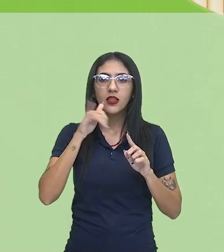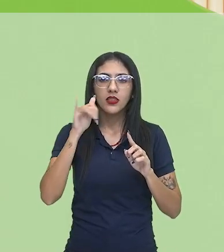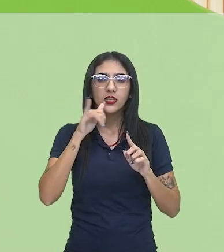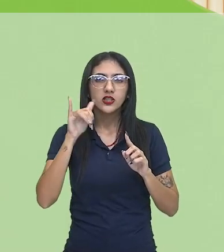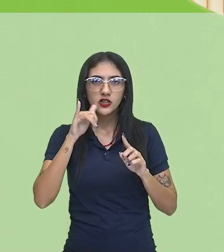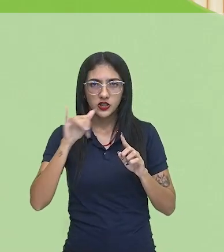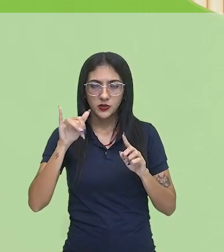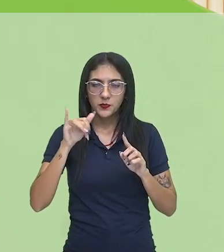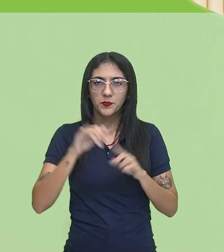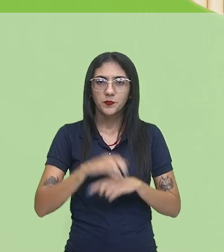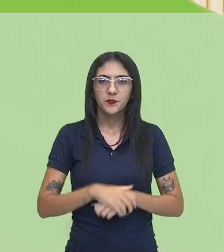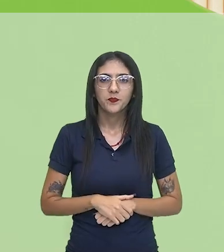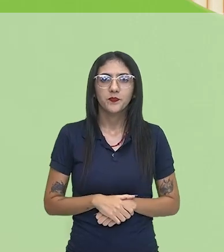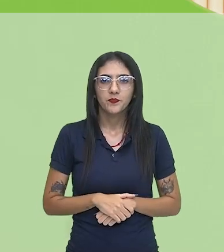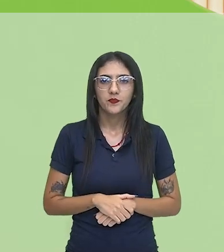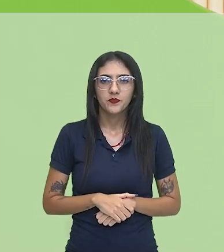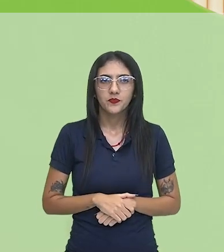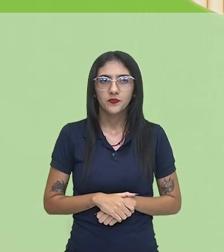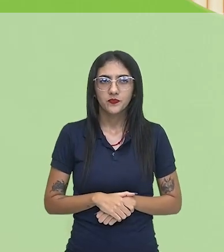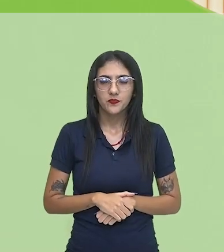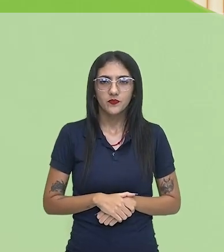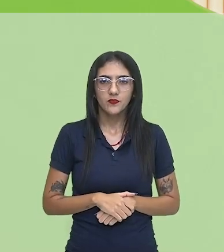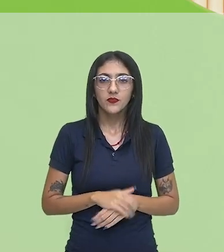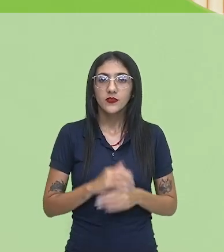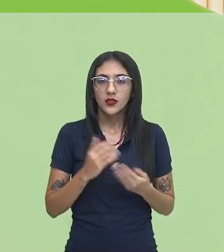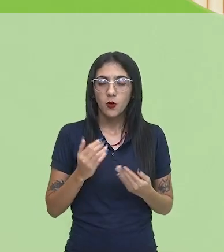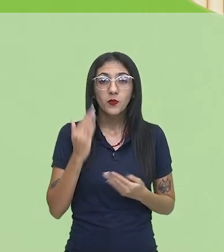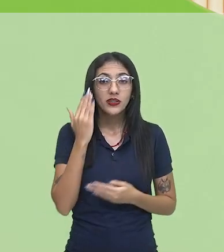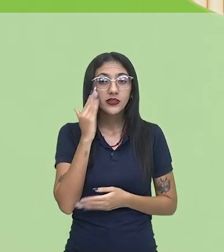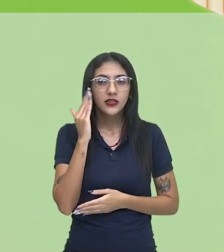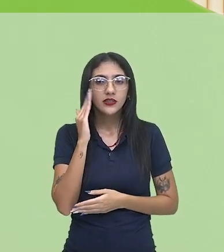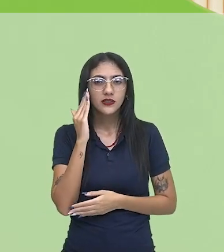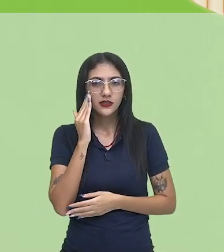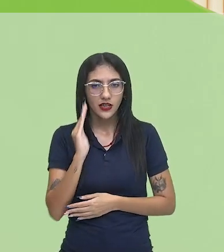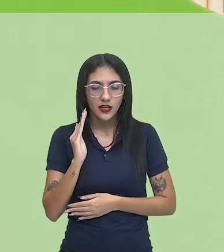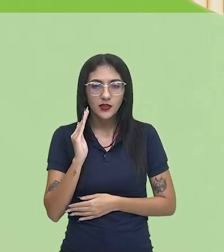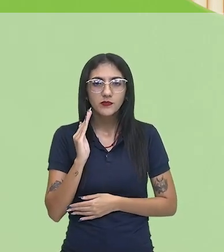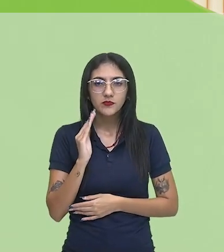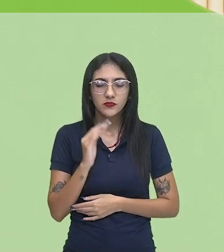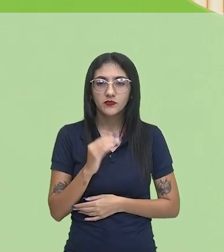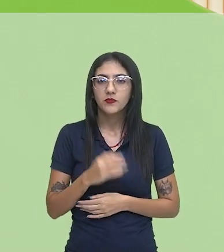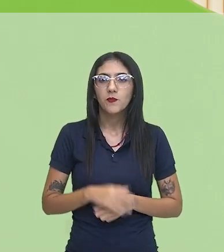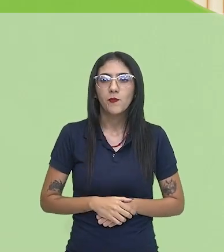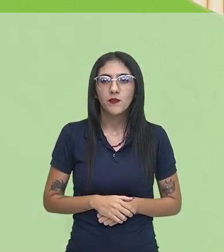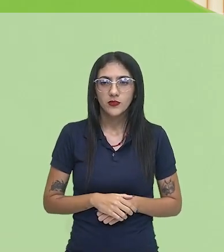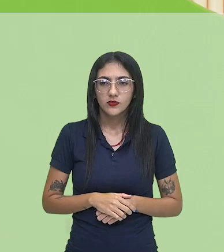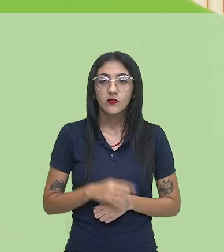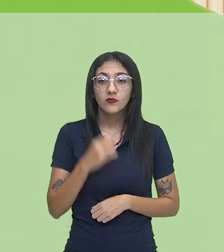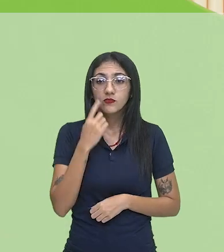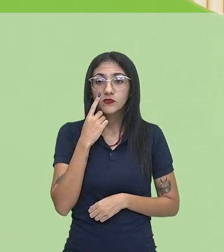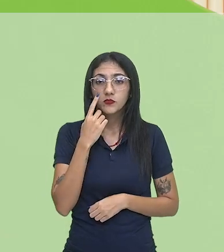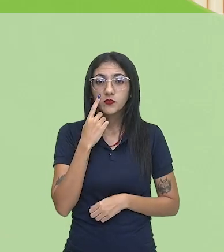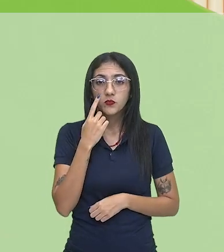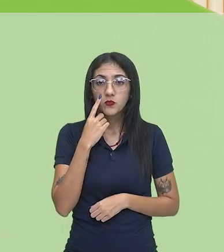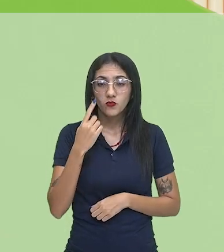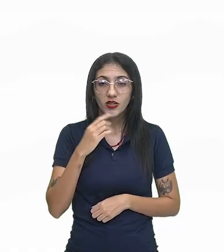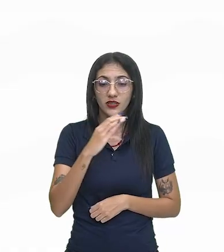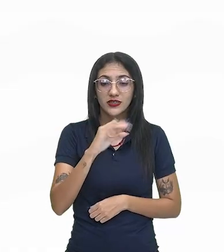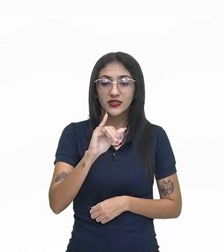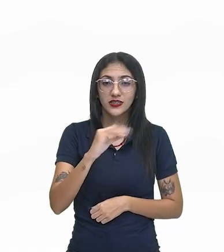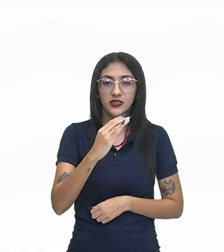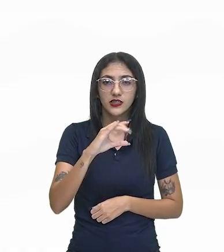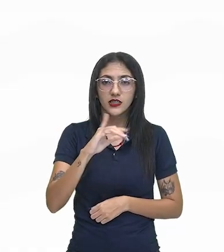processo metabólico. Então, para diferenciar esse processo do outro, vamos entender a fotofosforilação